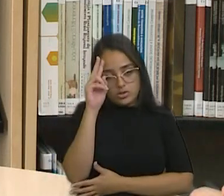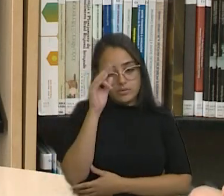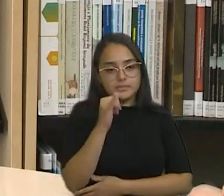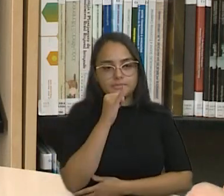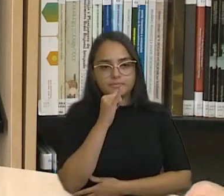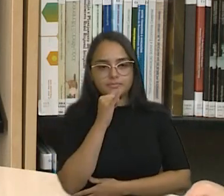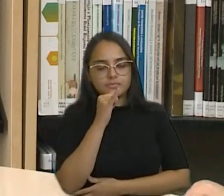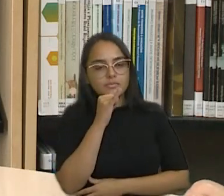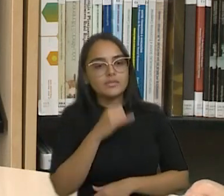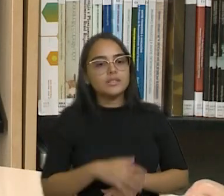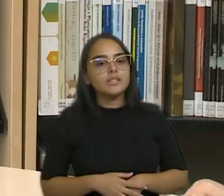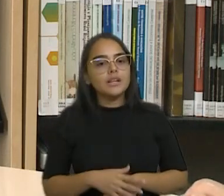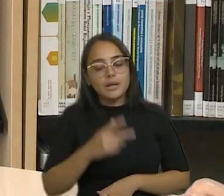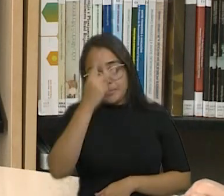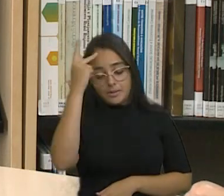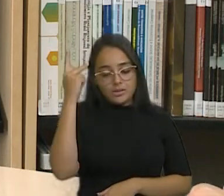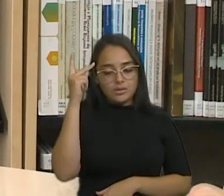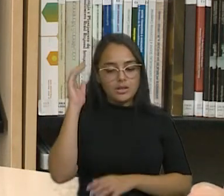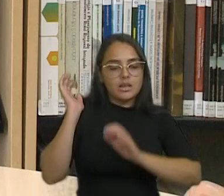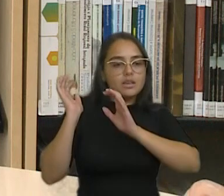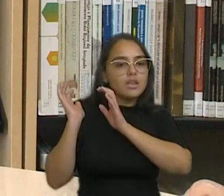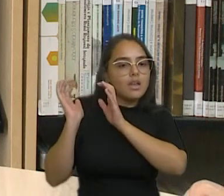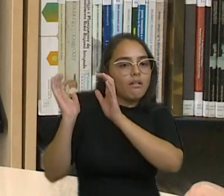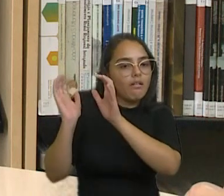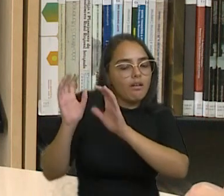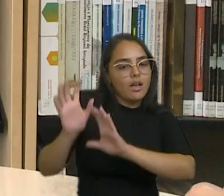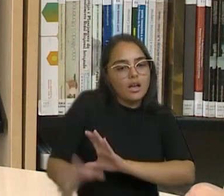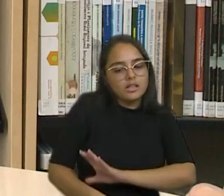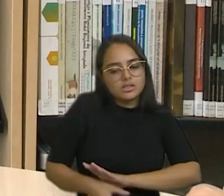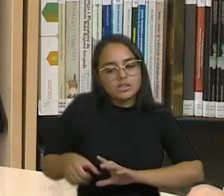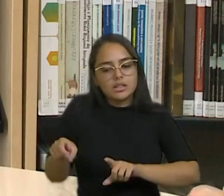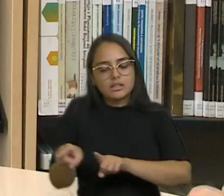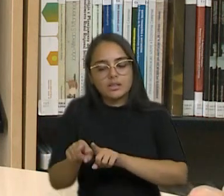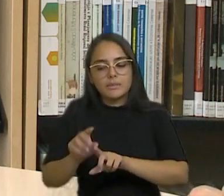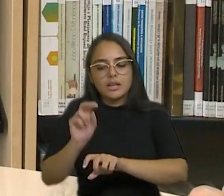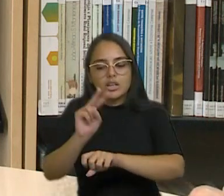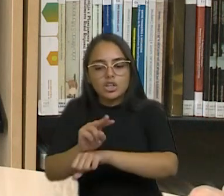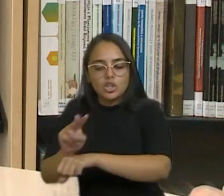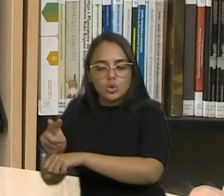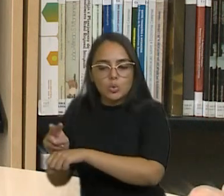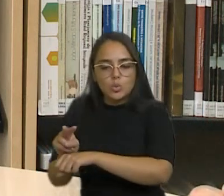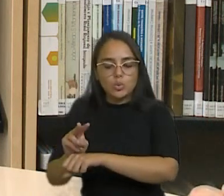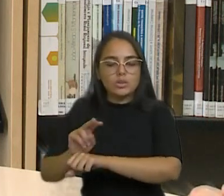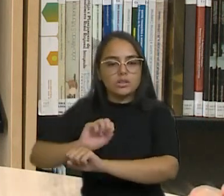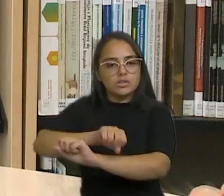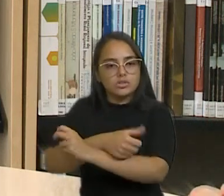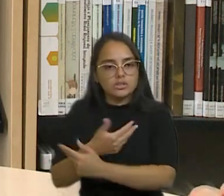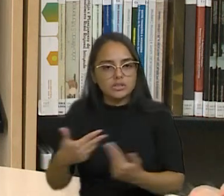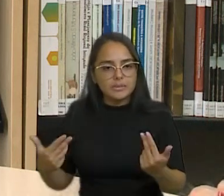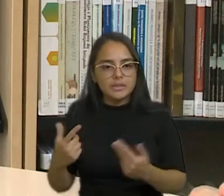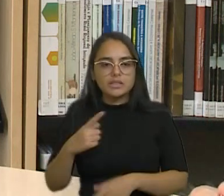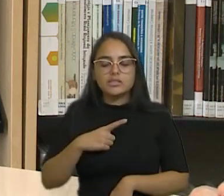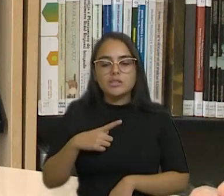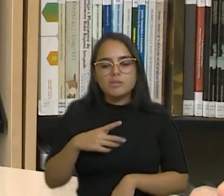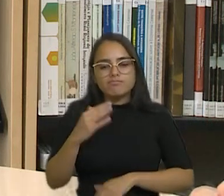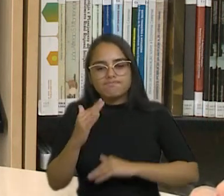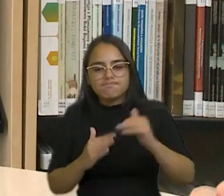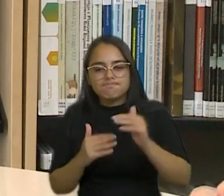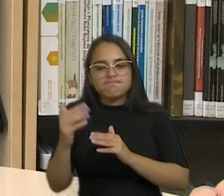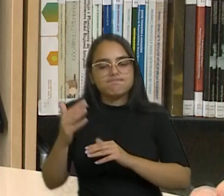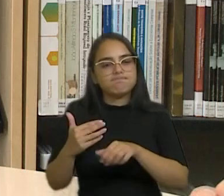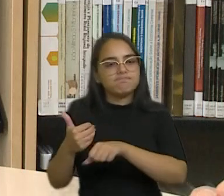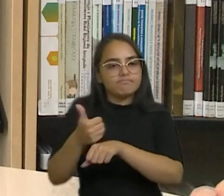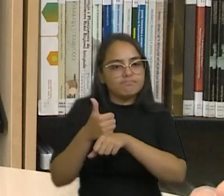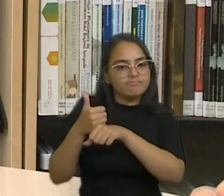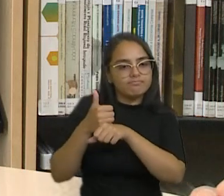como o carregador de mandioca, o cuidador dos animais, o Hermildo, cuidador dos animais. Ele tinha uma habilidade enorme